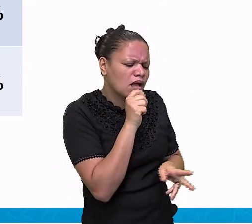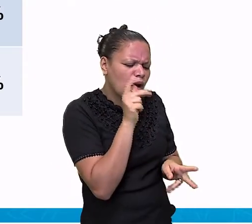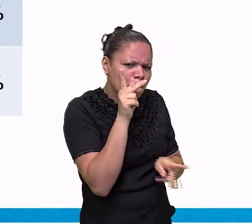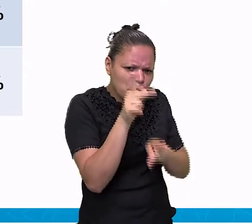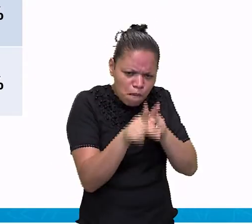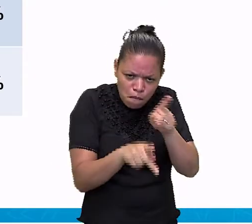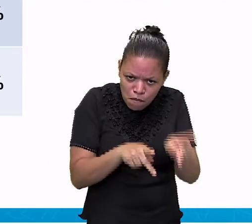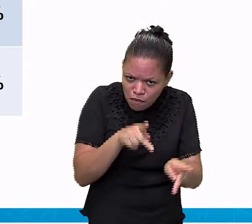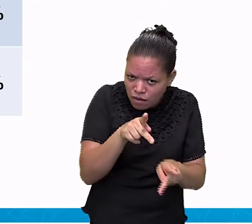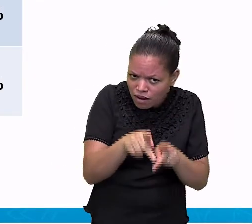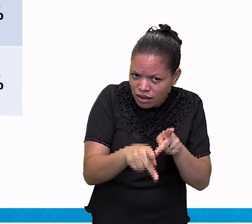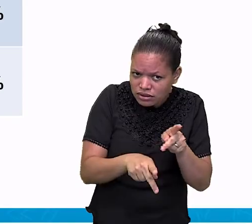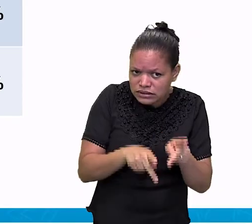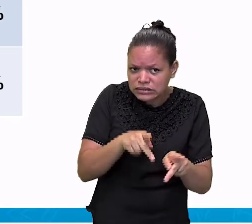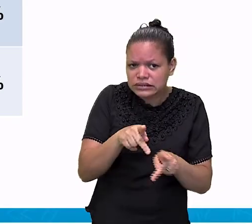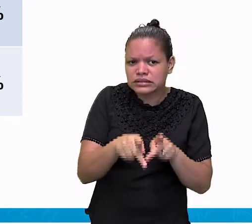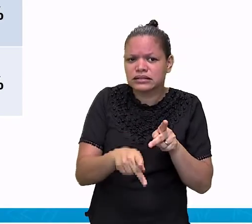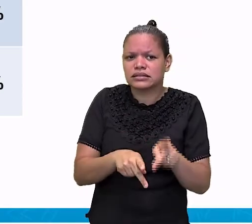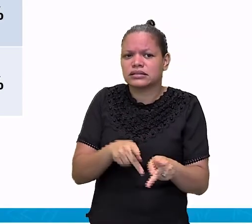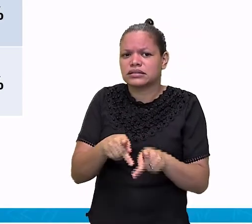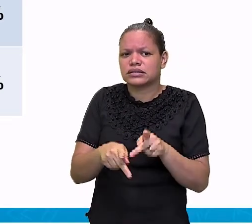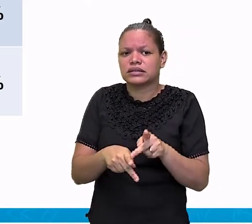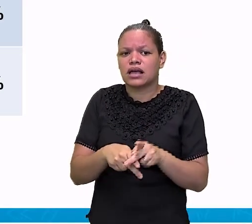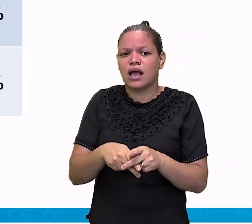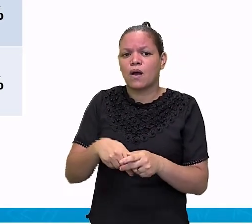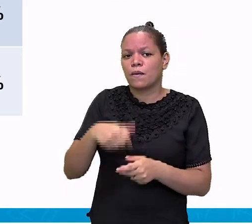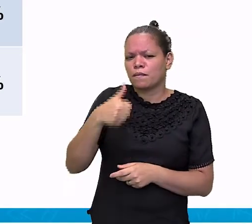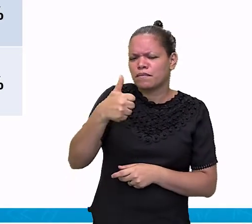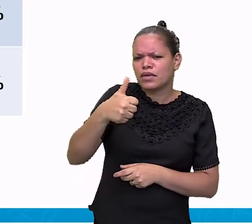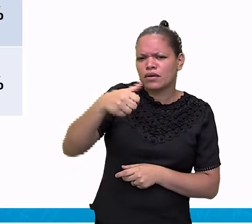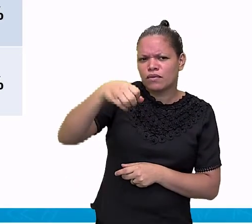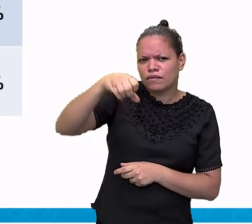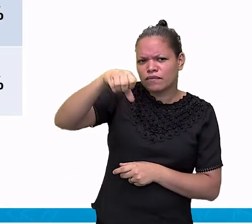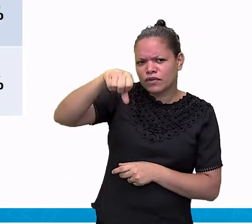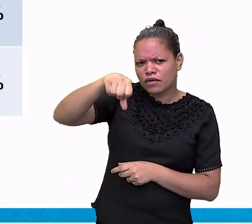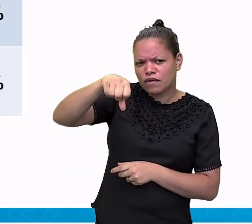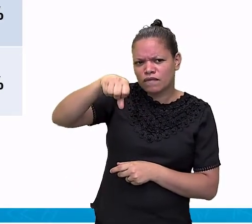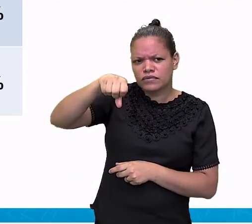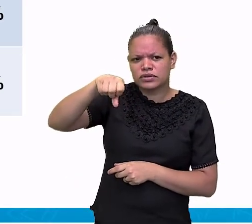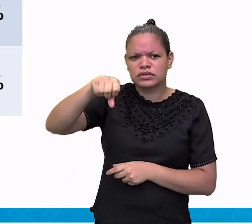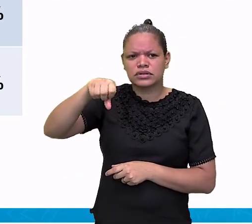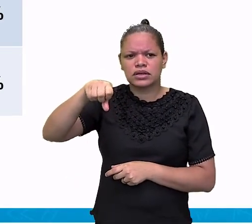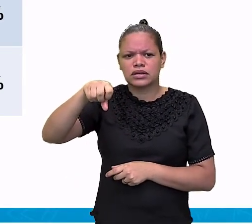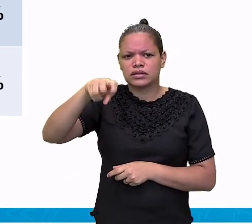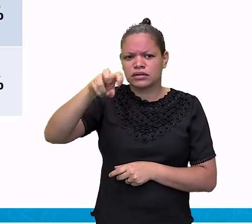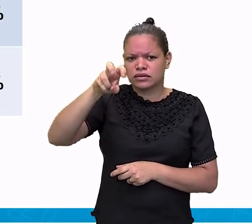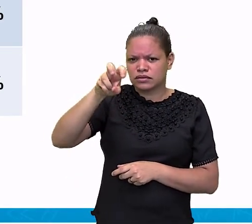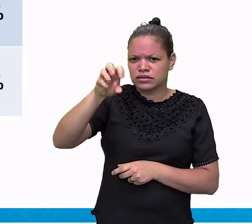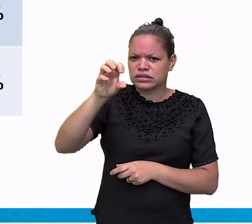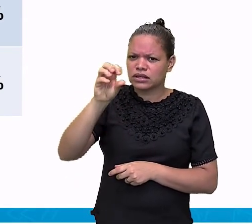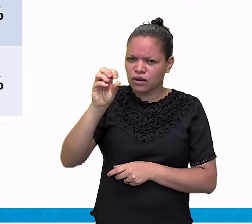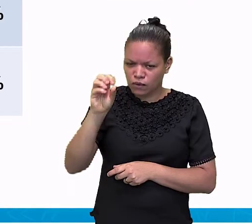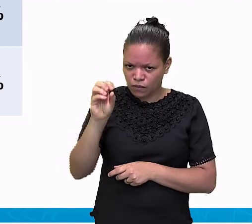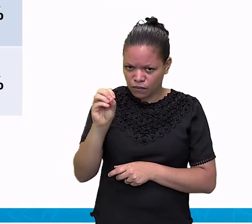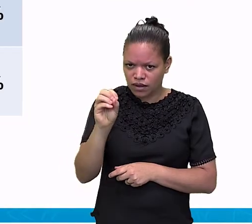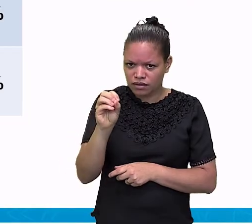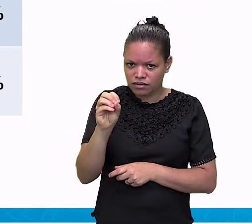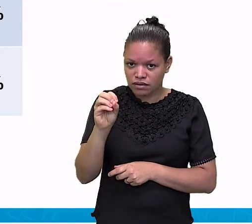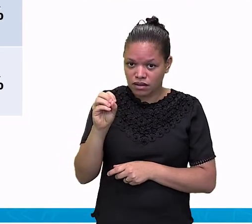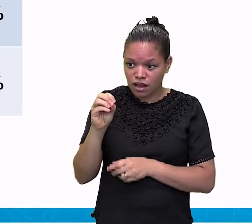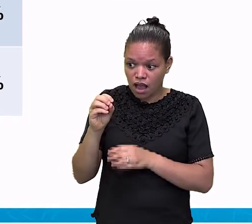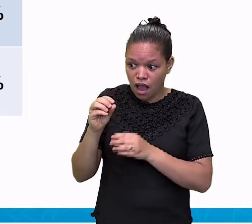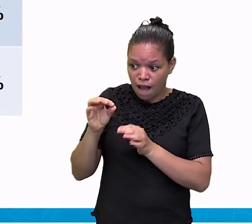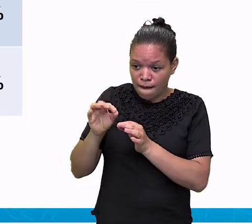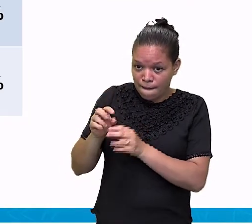do ano de 1970, já modifica a parte urbana, né? As pessoas começam a